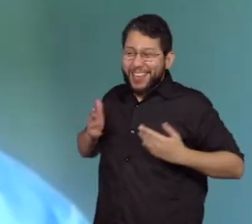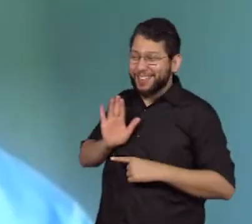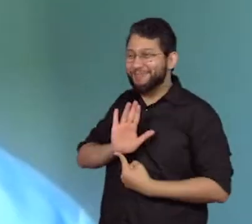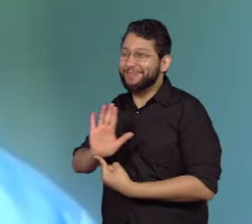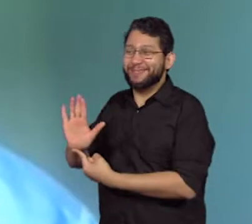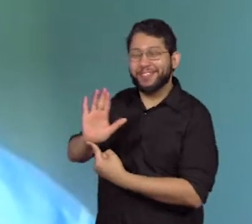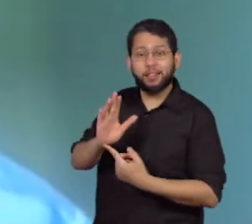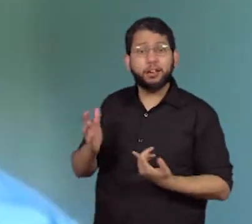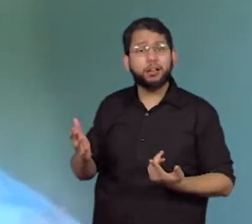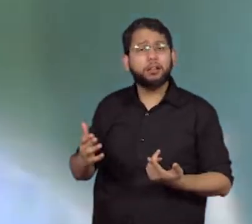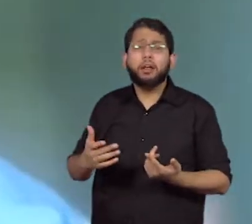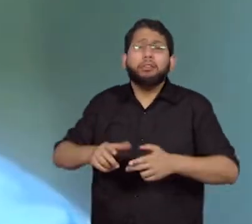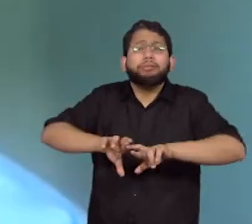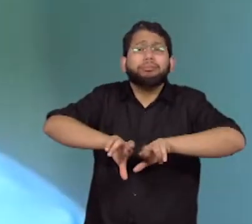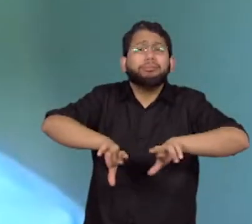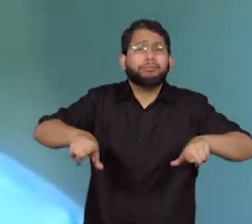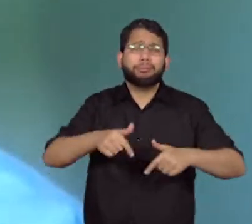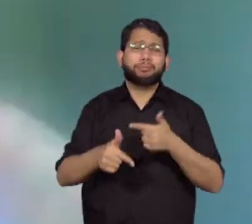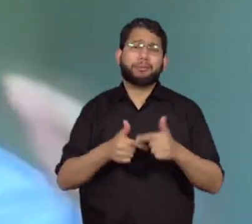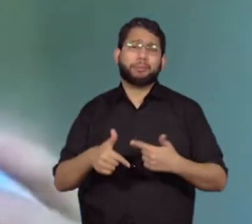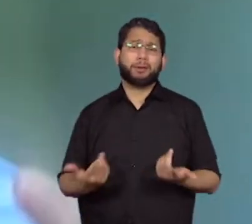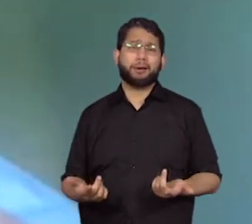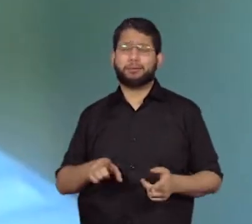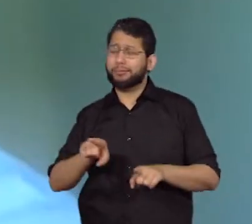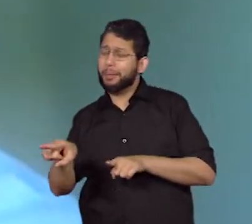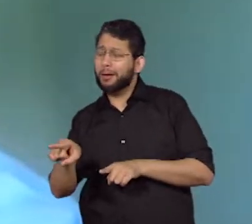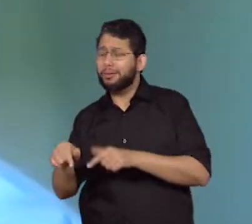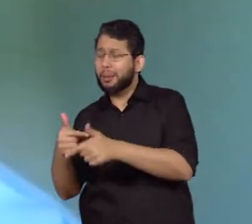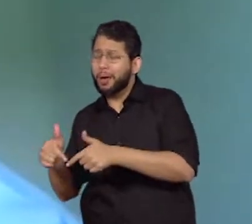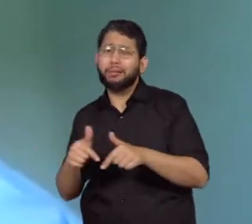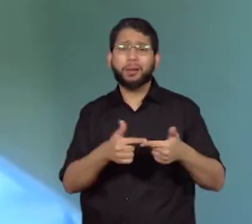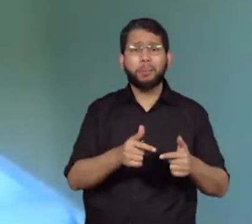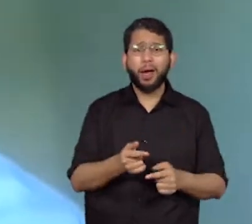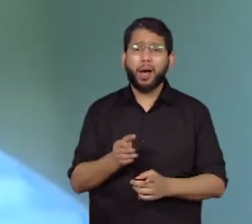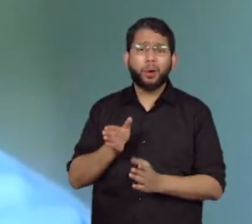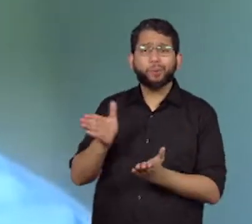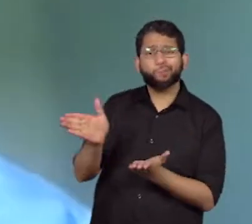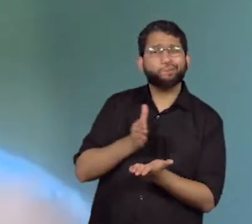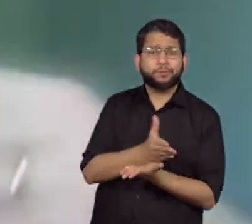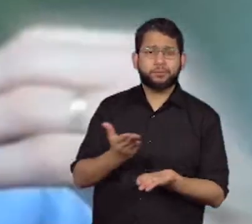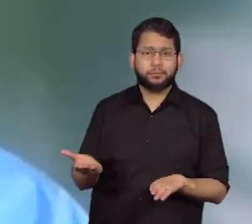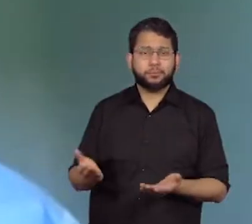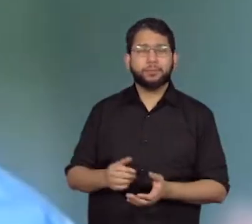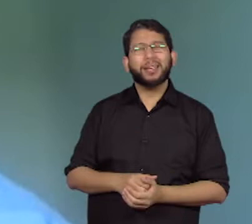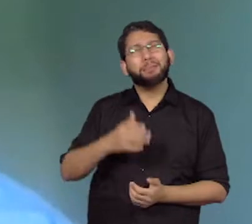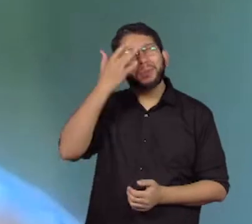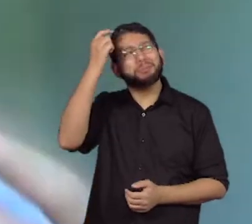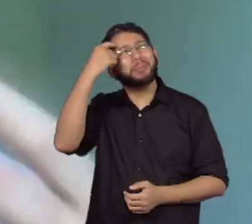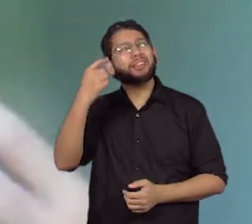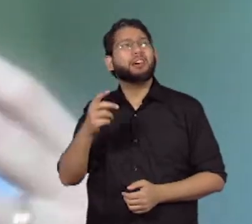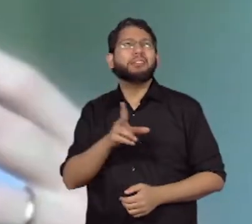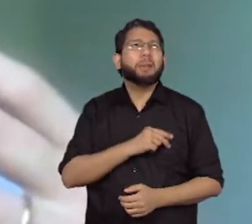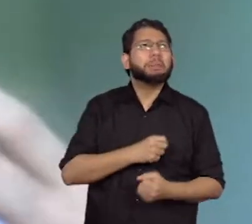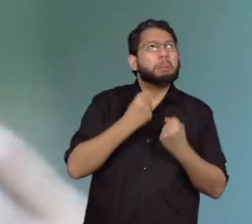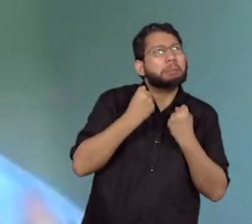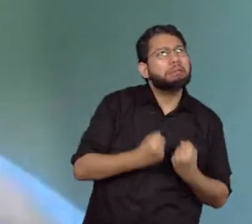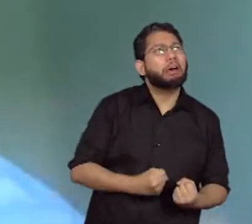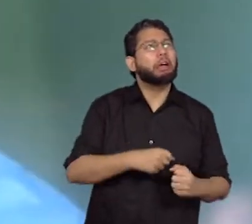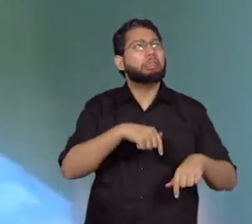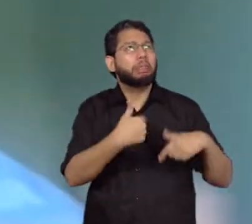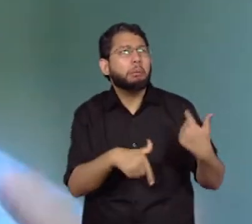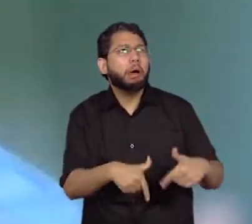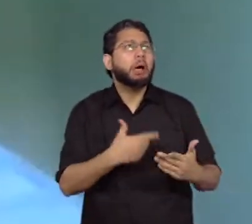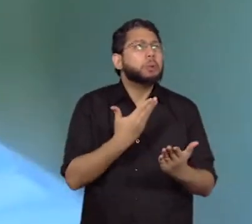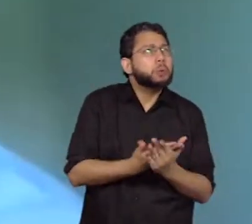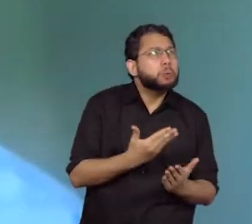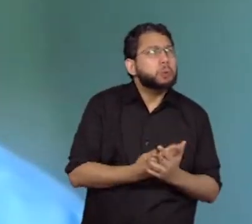de atividades que eu realizei paralelamente. E muita gente fala assim, mas como você trabalha, você estuda, e não é